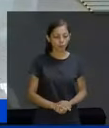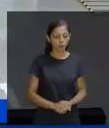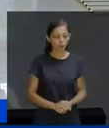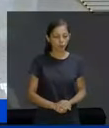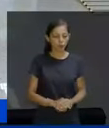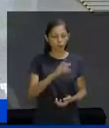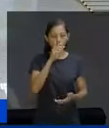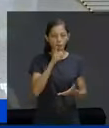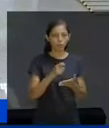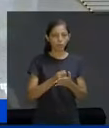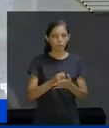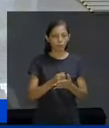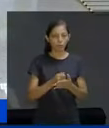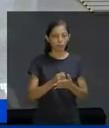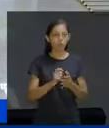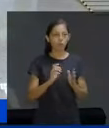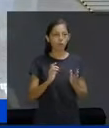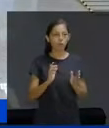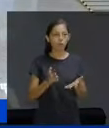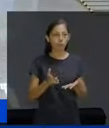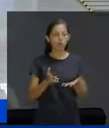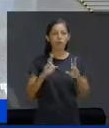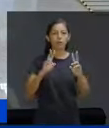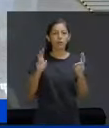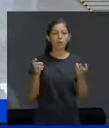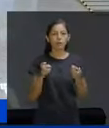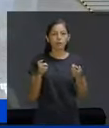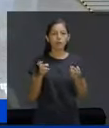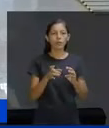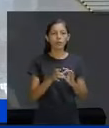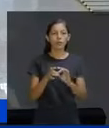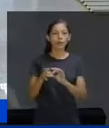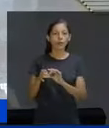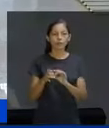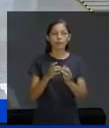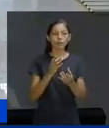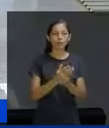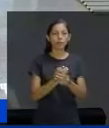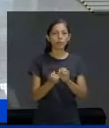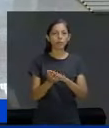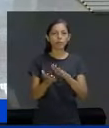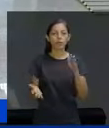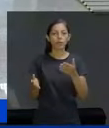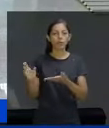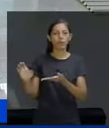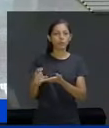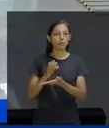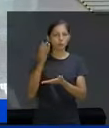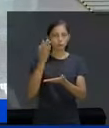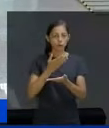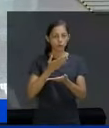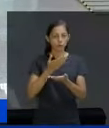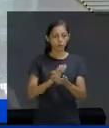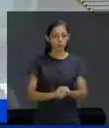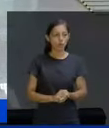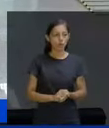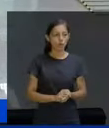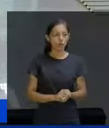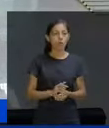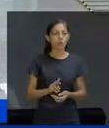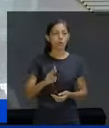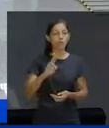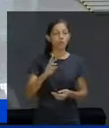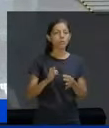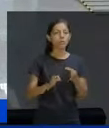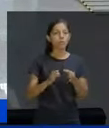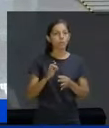decisão impugnada, há, abro aspas, vinculação entre os autos da prestação de contas e da representação judicial, o